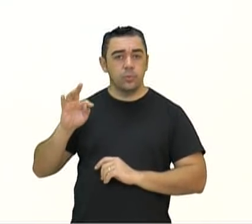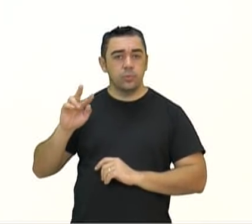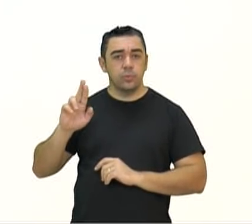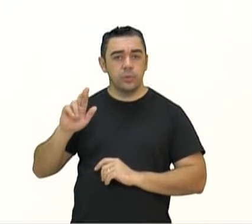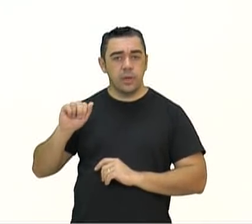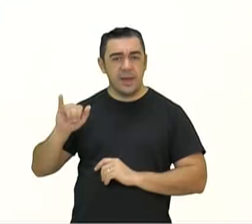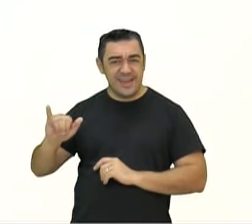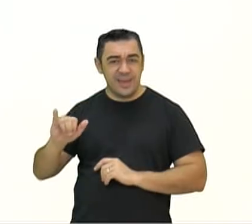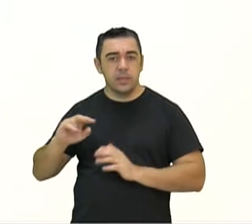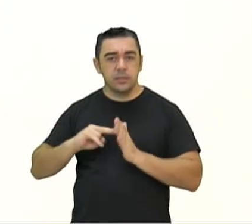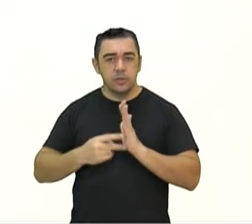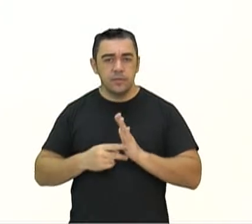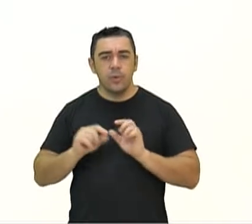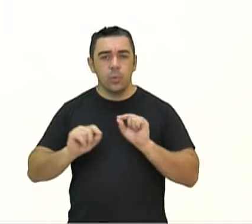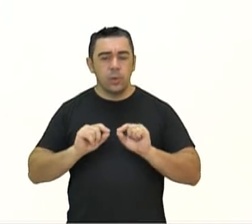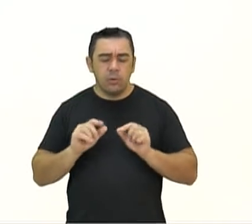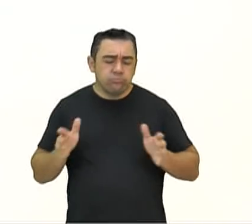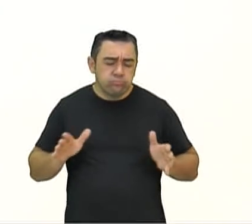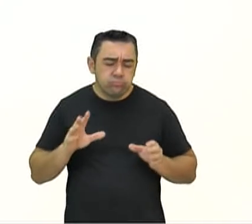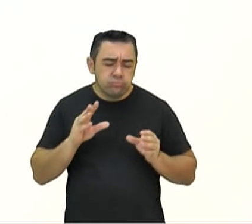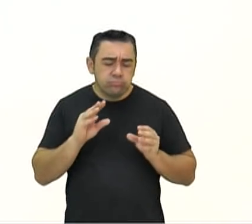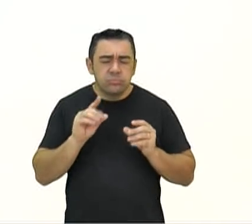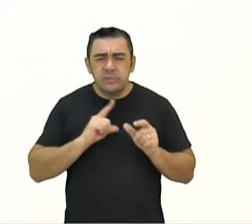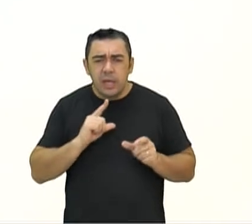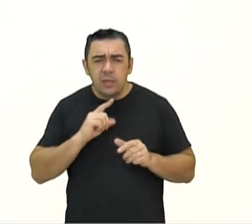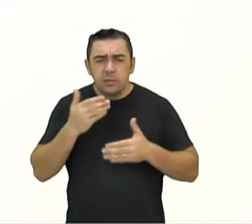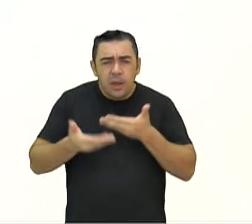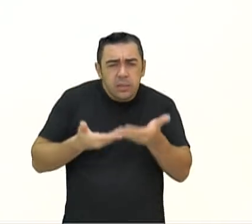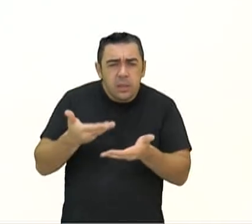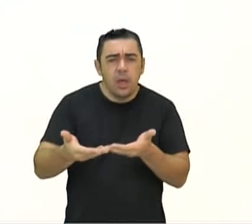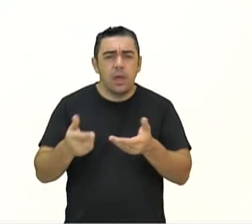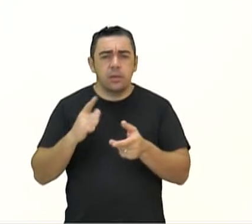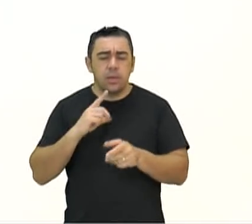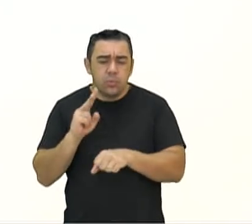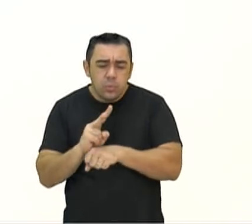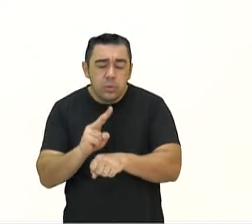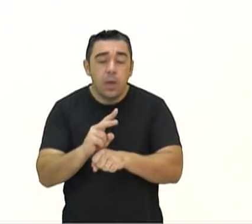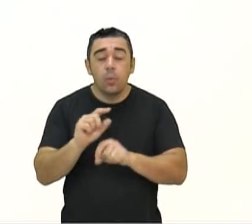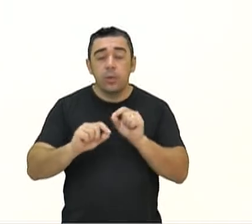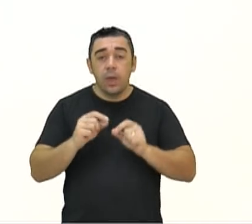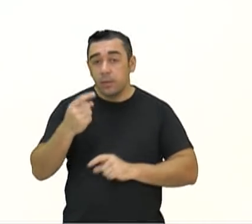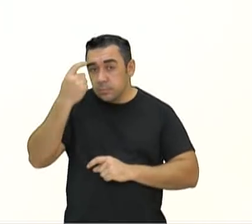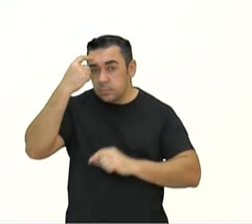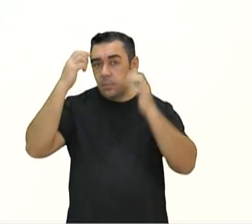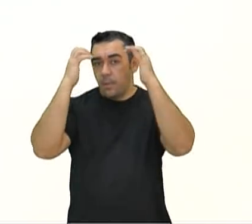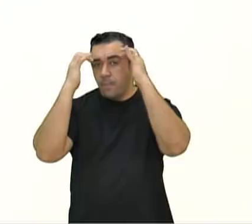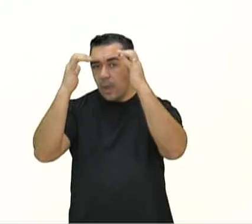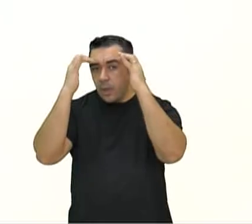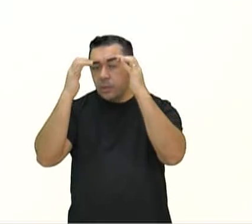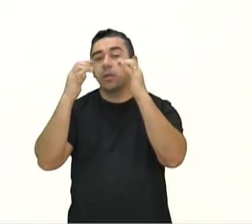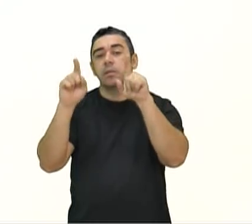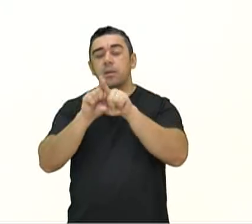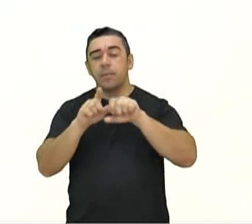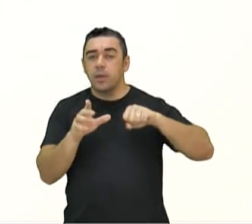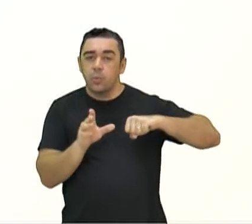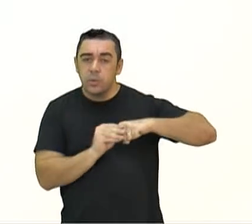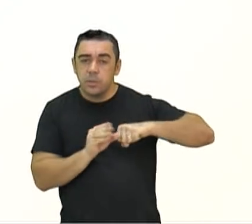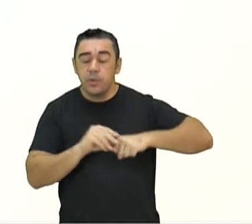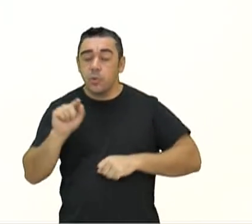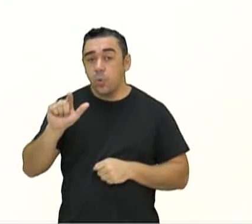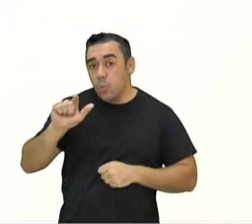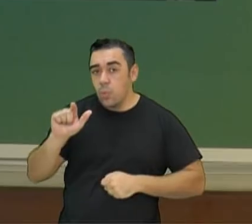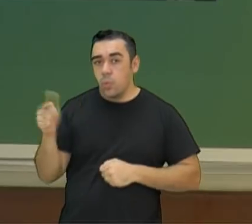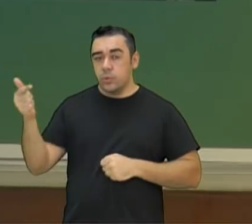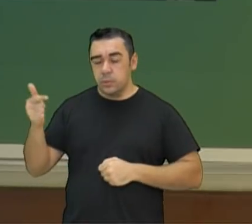de tratar, cultivar ou cultivar a mente e os conhecimentos, dentre outras acepções,